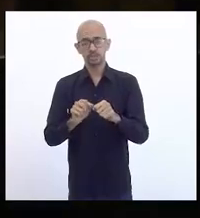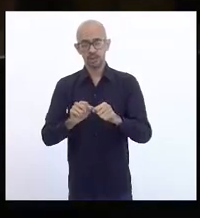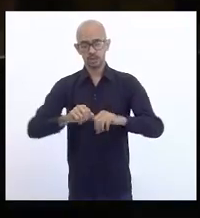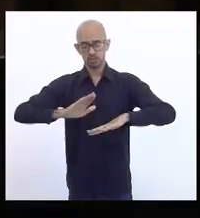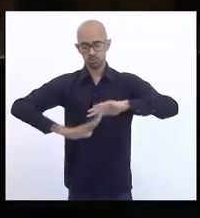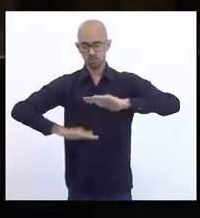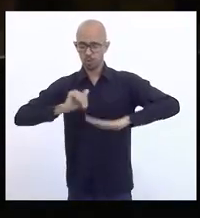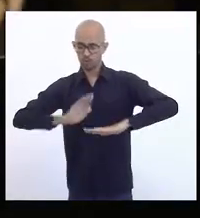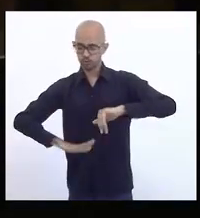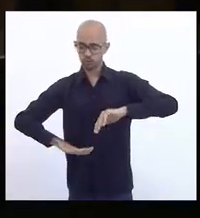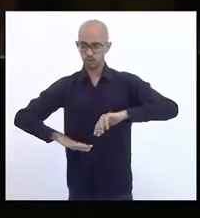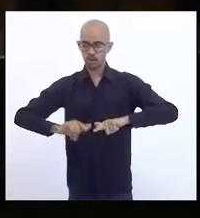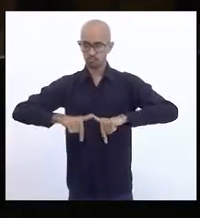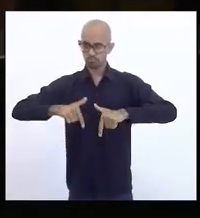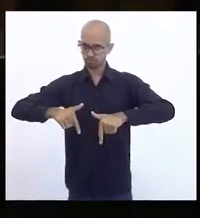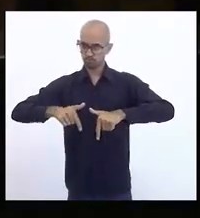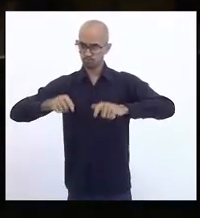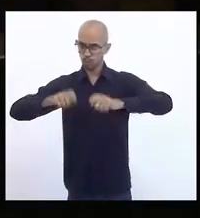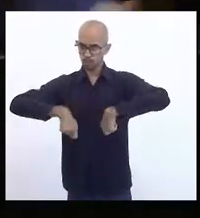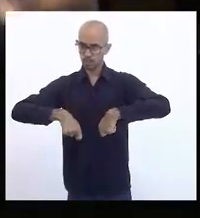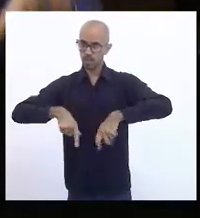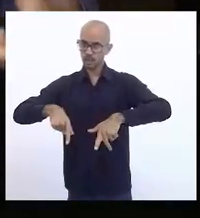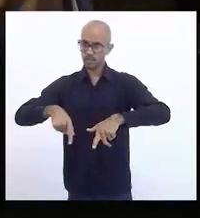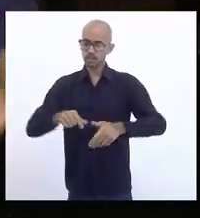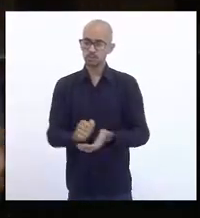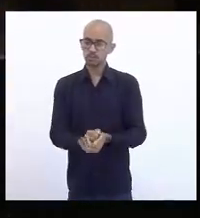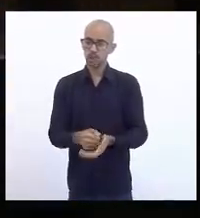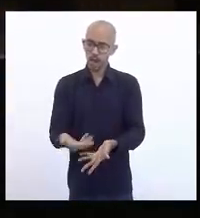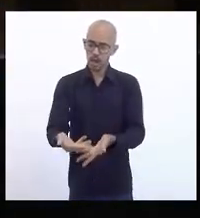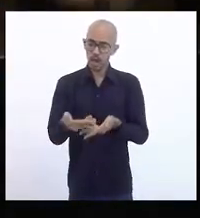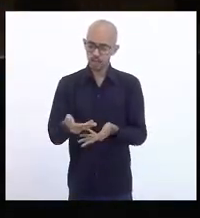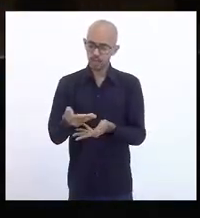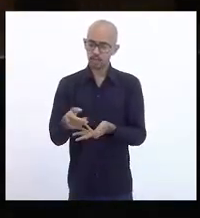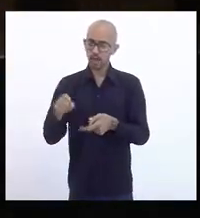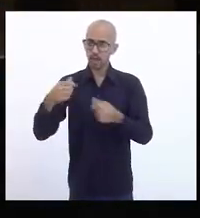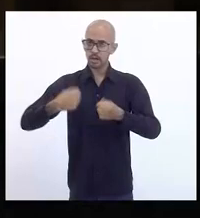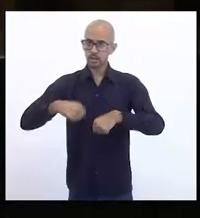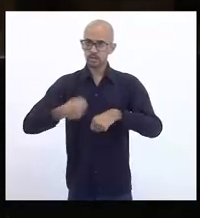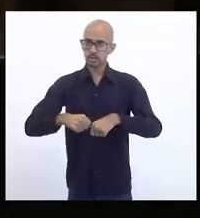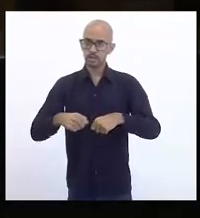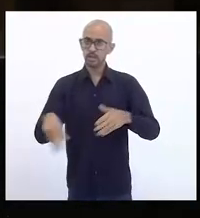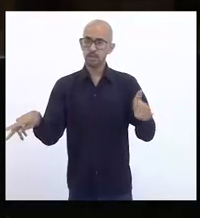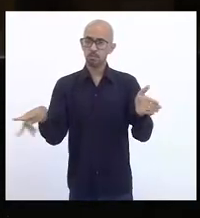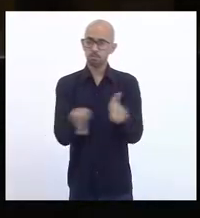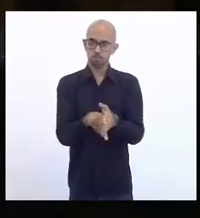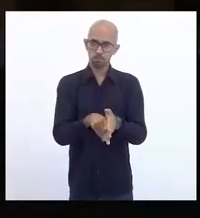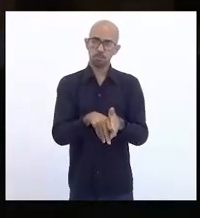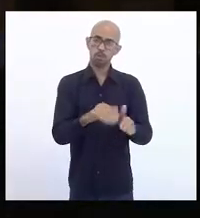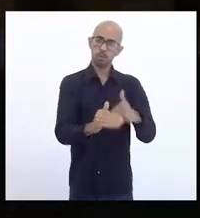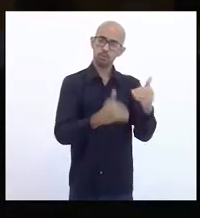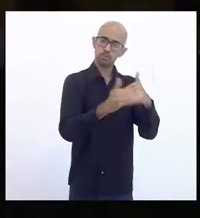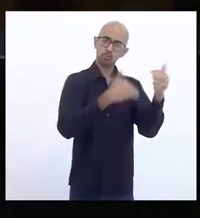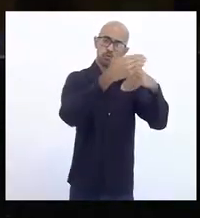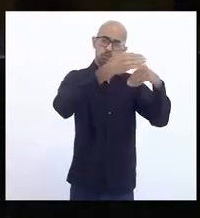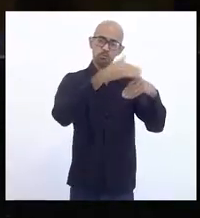profissionais habilitados, inclusive para atender as necessidades de desenvolvimento